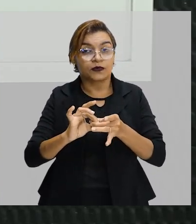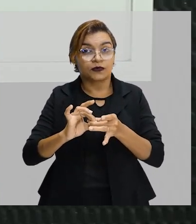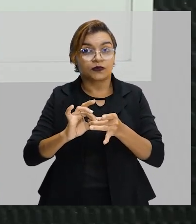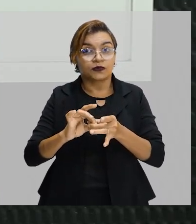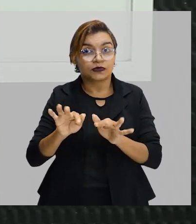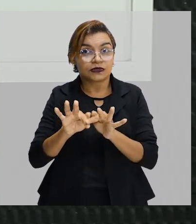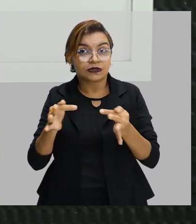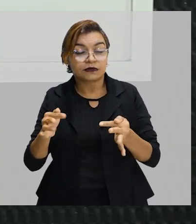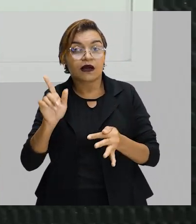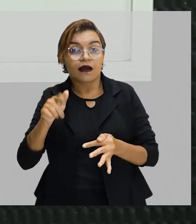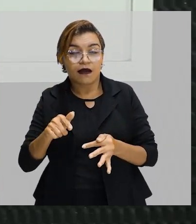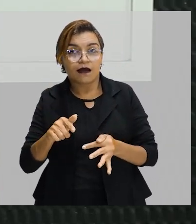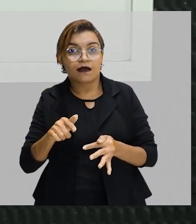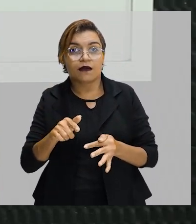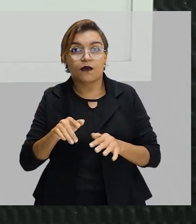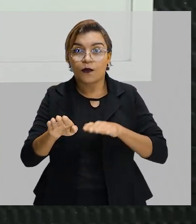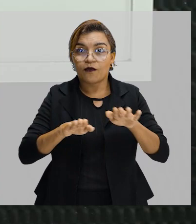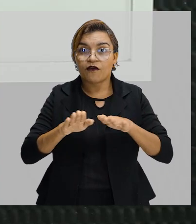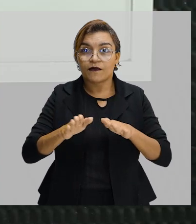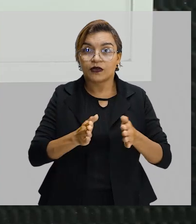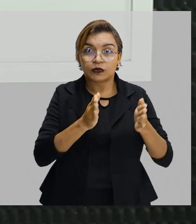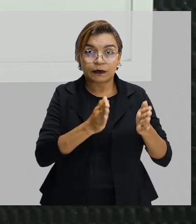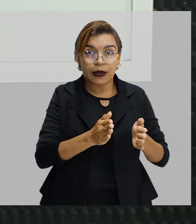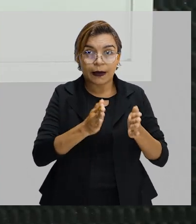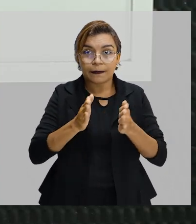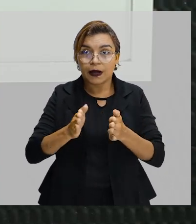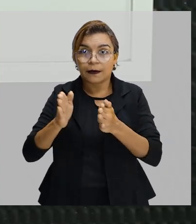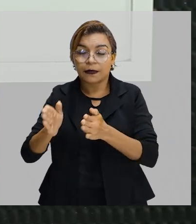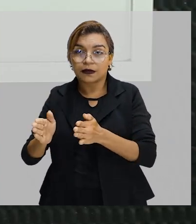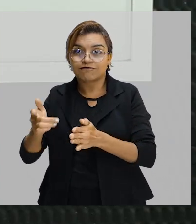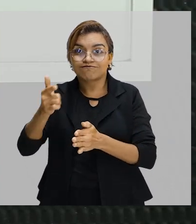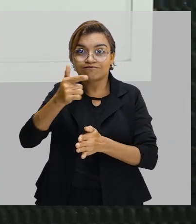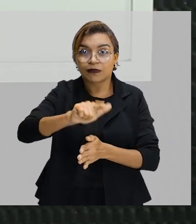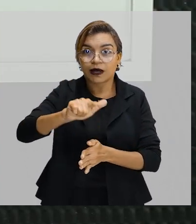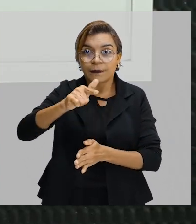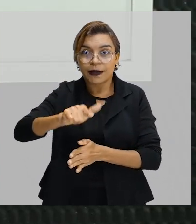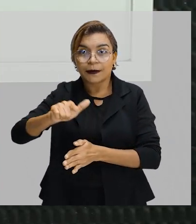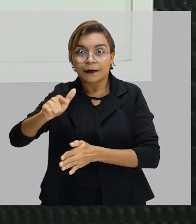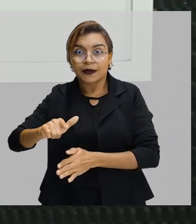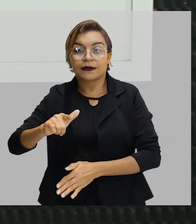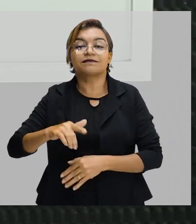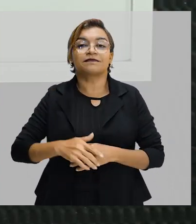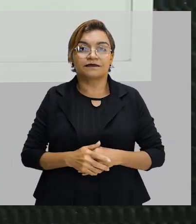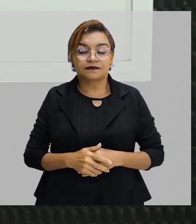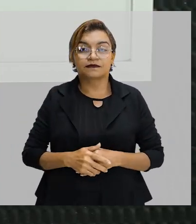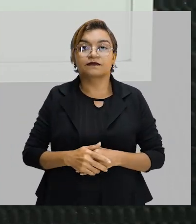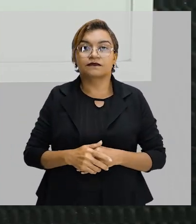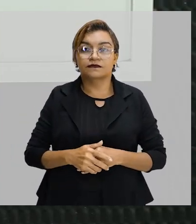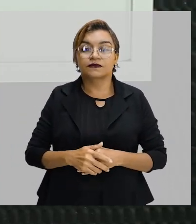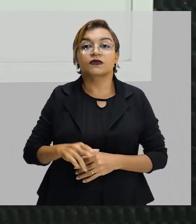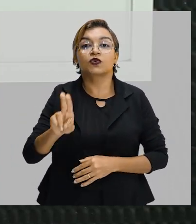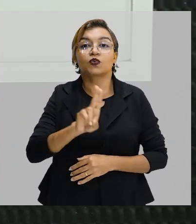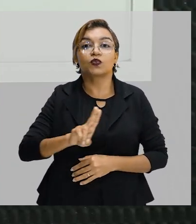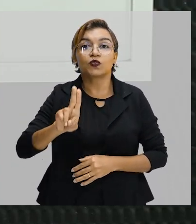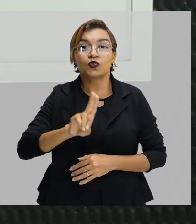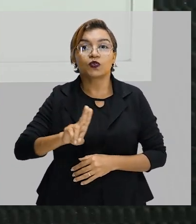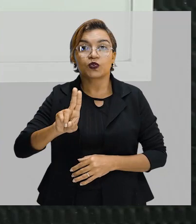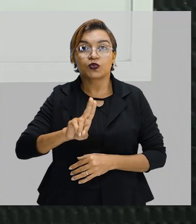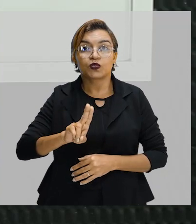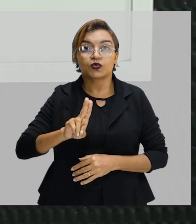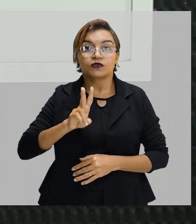periódico, ok? Você pode até fazer essa anotação aí. Ele é um movimento periódico que trabalha com forças